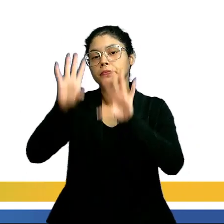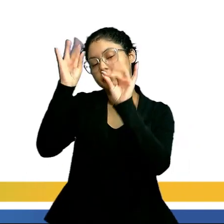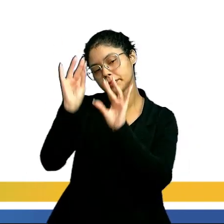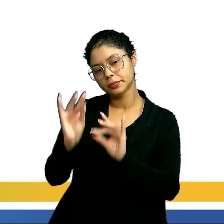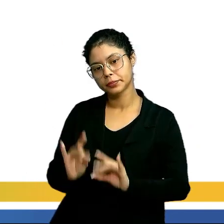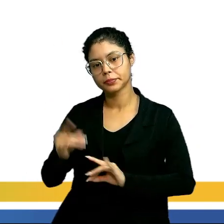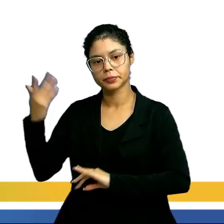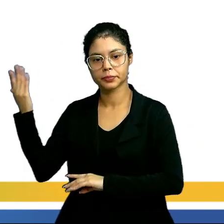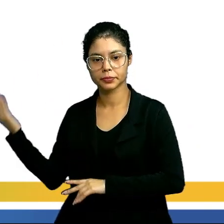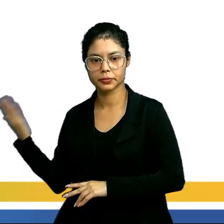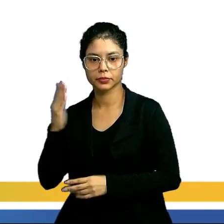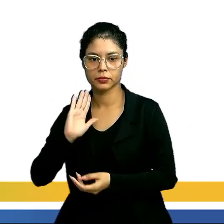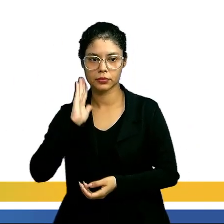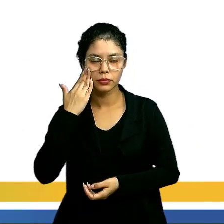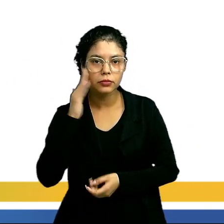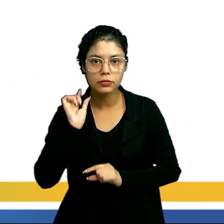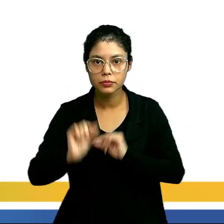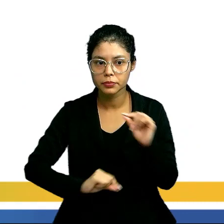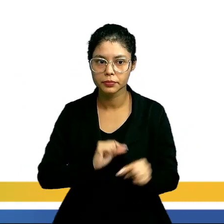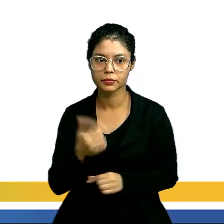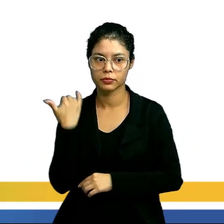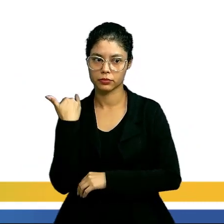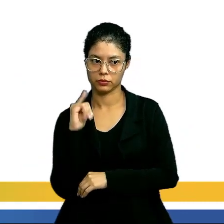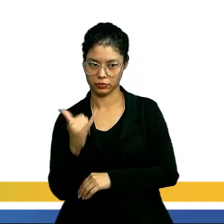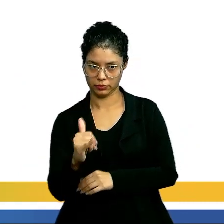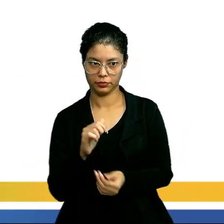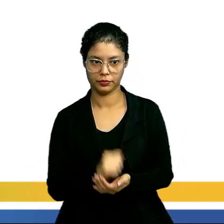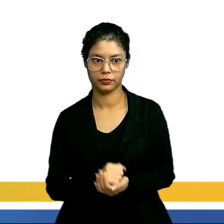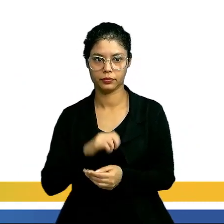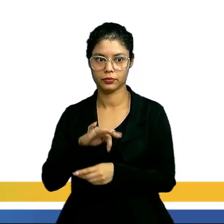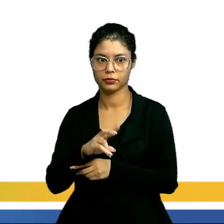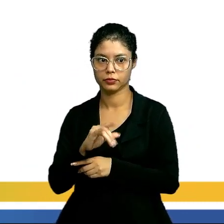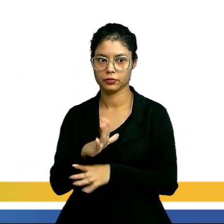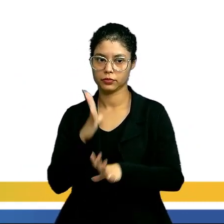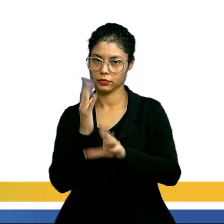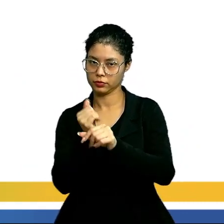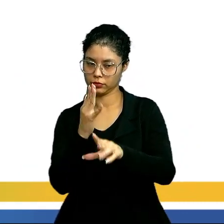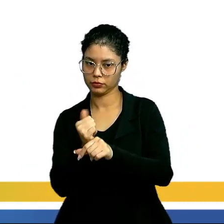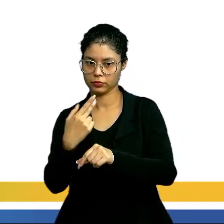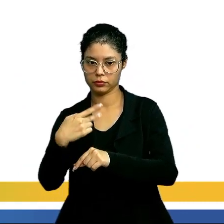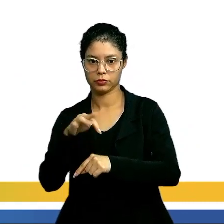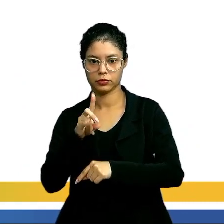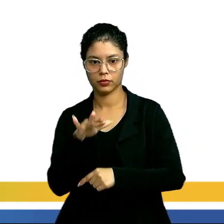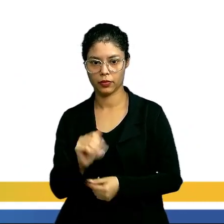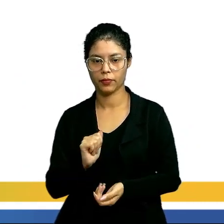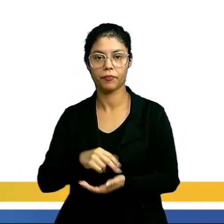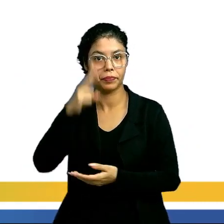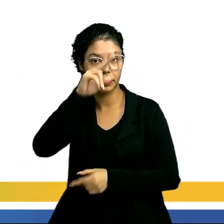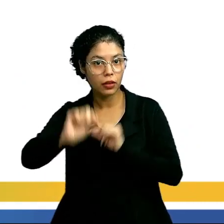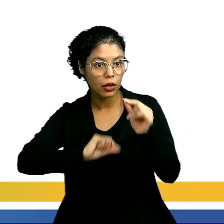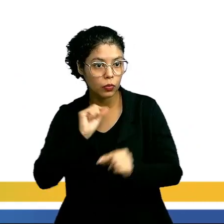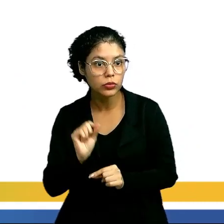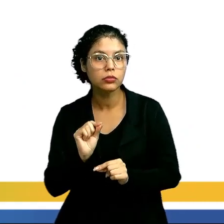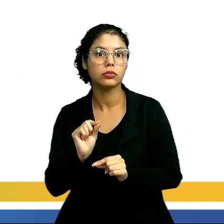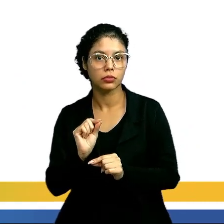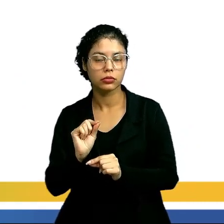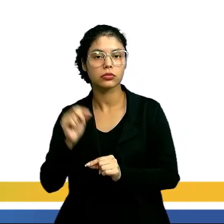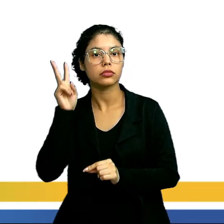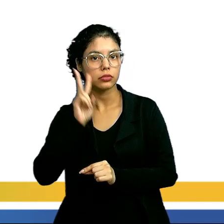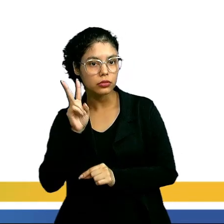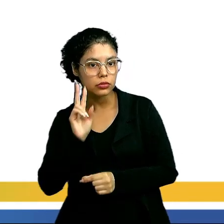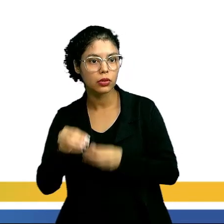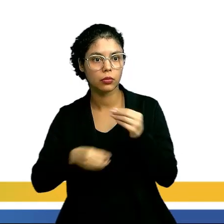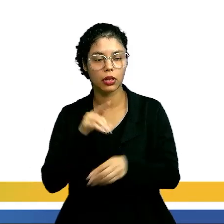Esquematizando isso, temos de entender que a energia mecânica é igual a energia cinética mais energia potencial. Lembrando que a energia potencial,